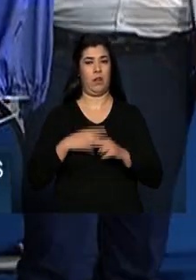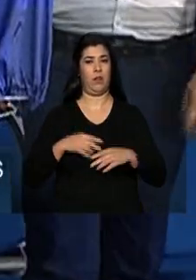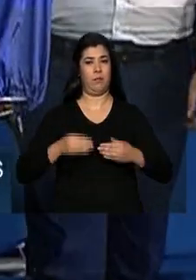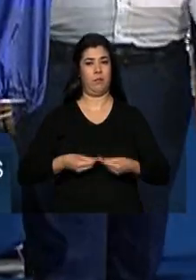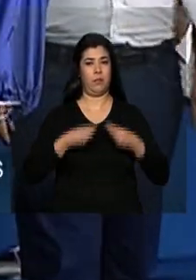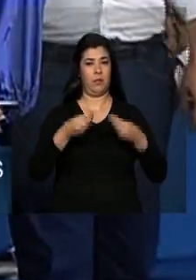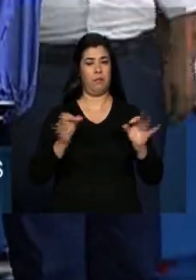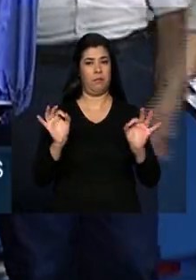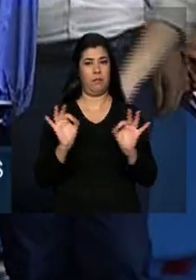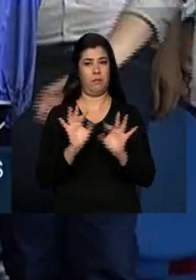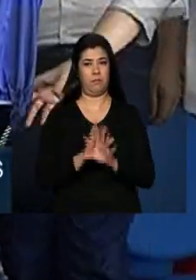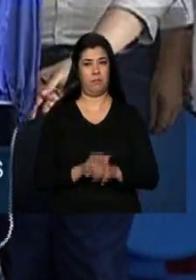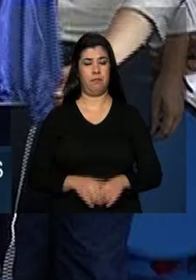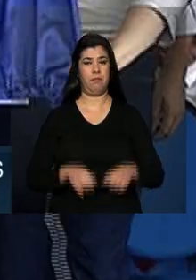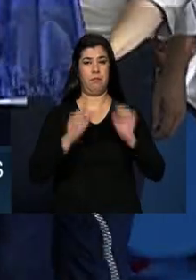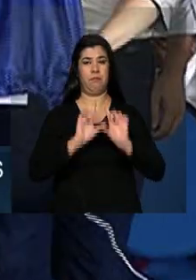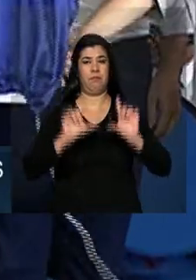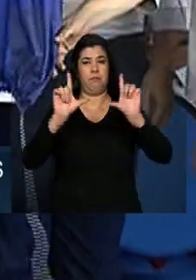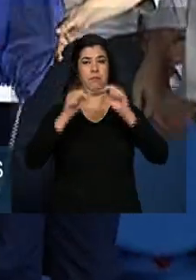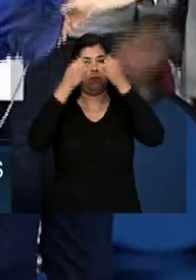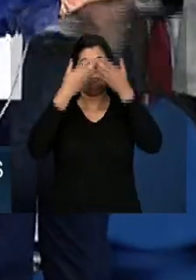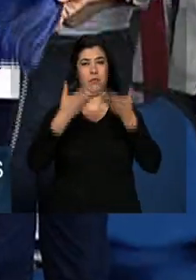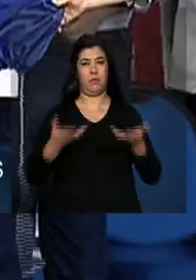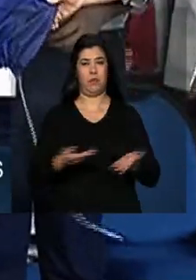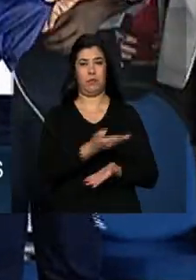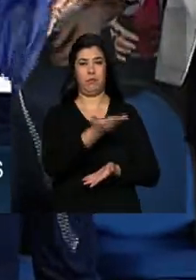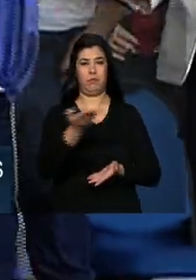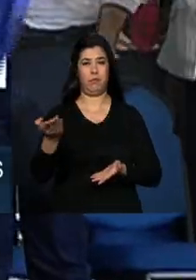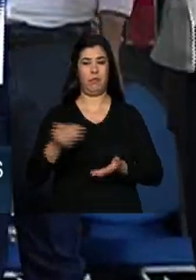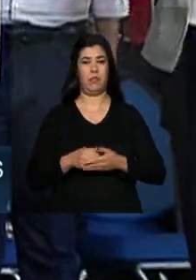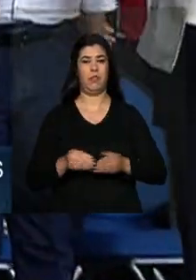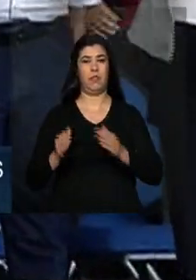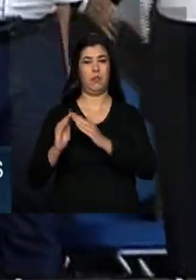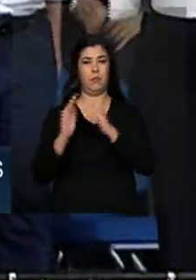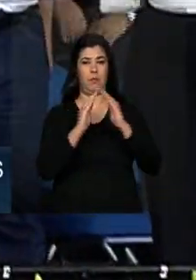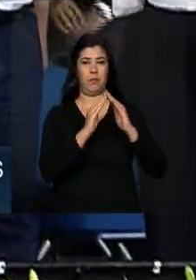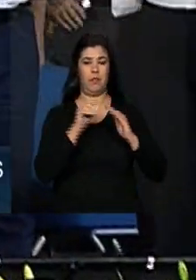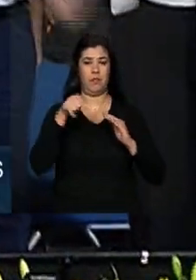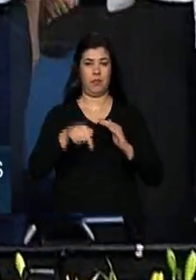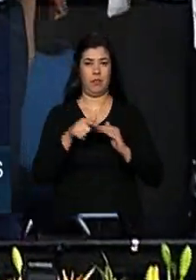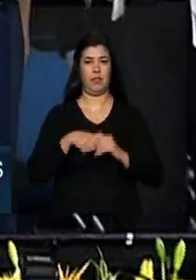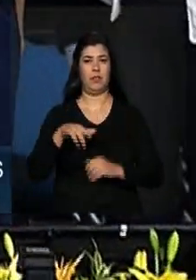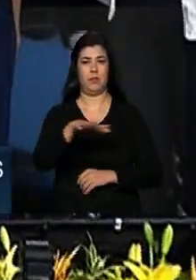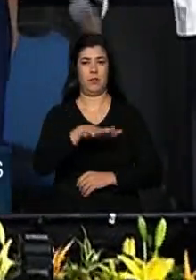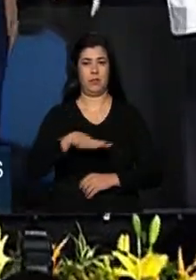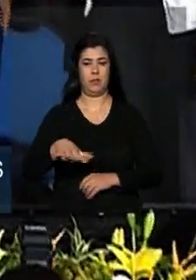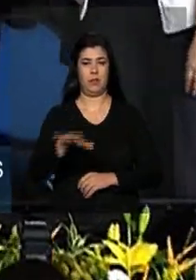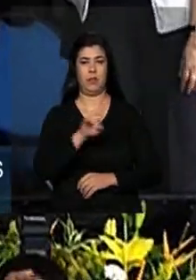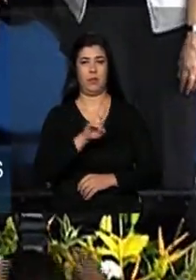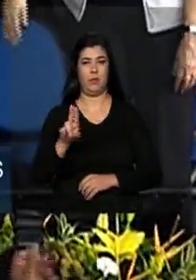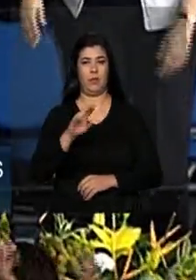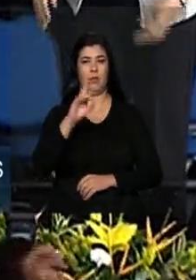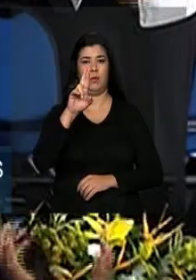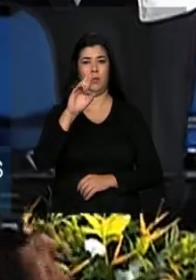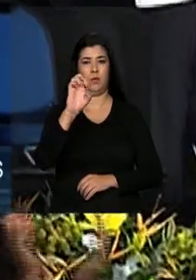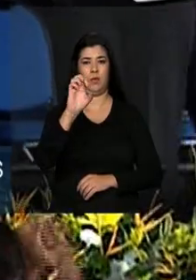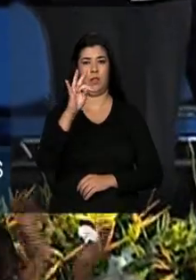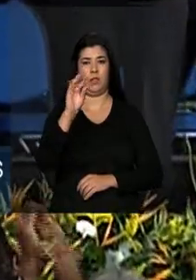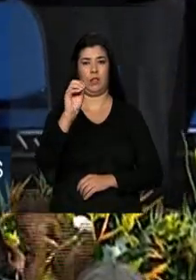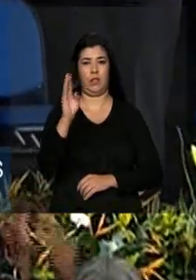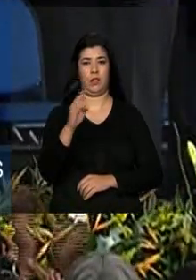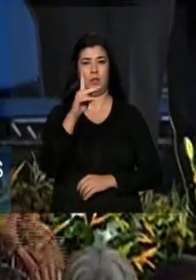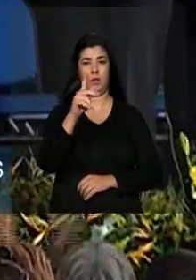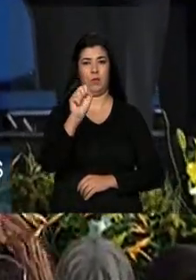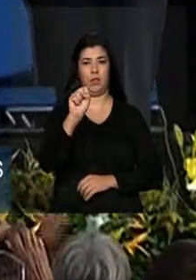ao descerramento da placa alusiva à entrega de unidades habitacionais dos residenciais Recanto do